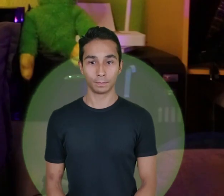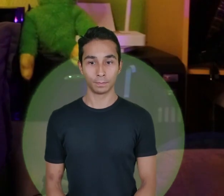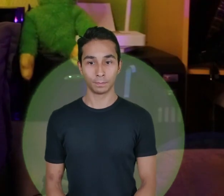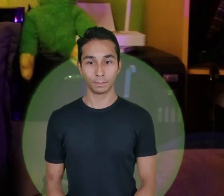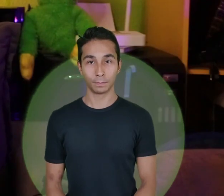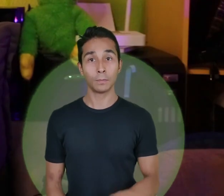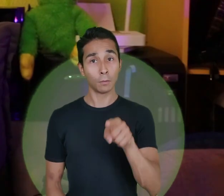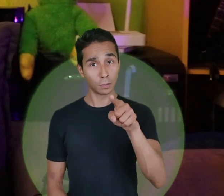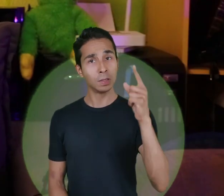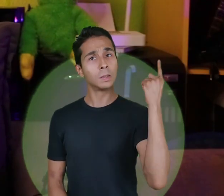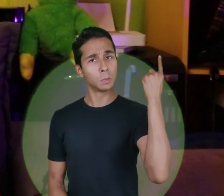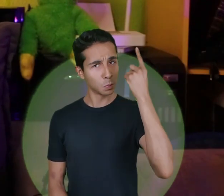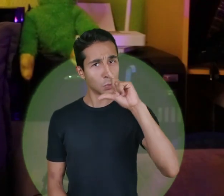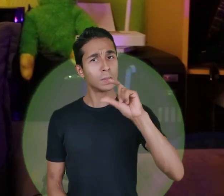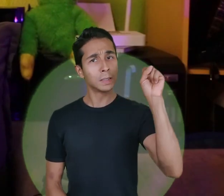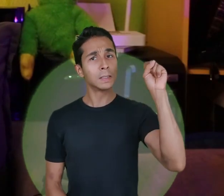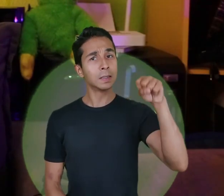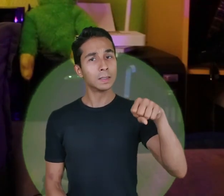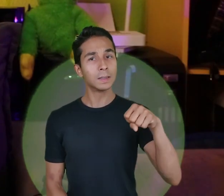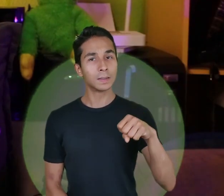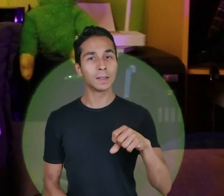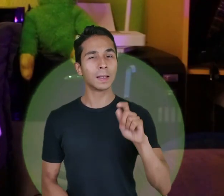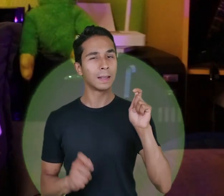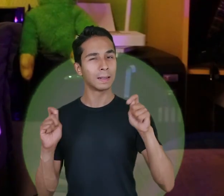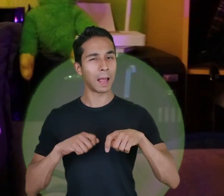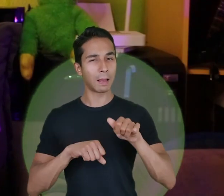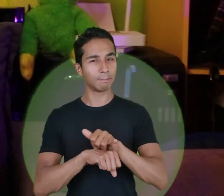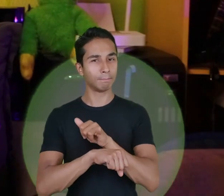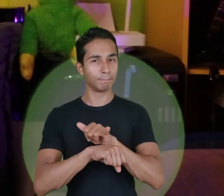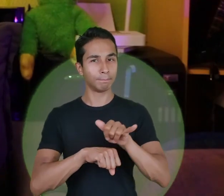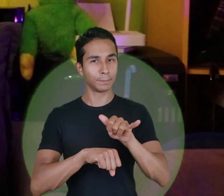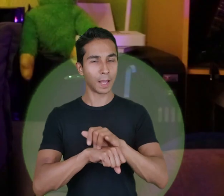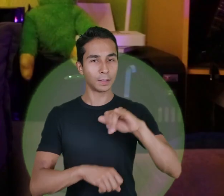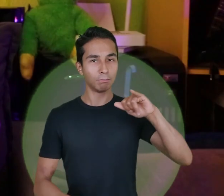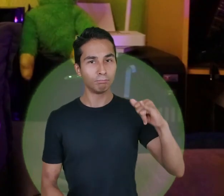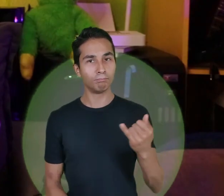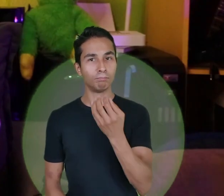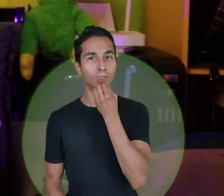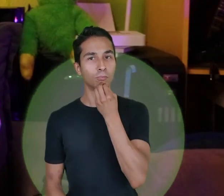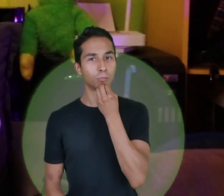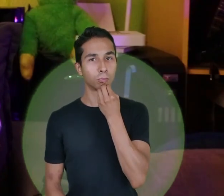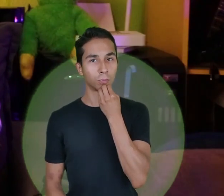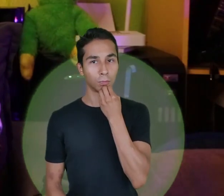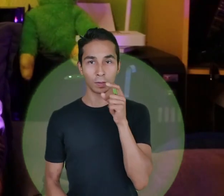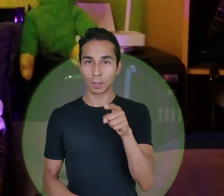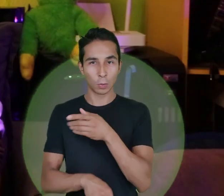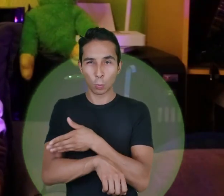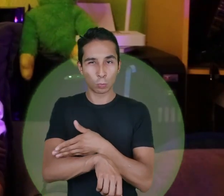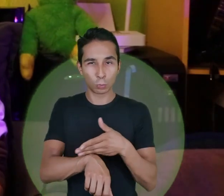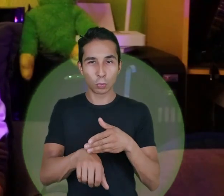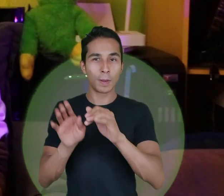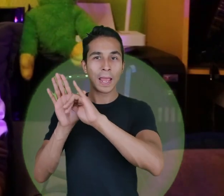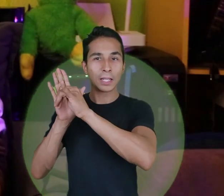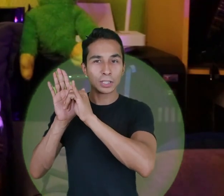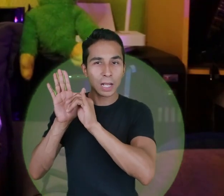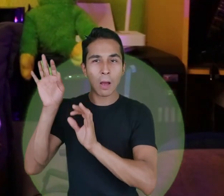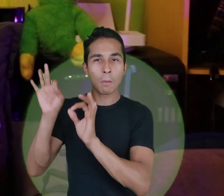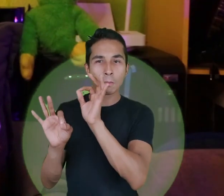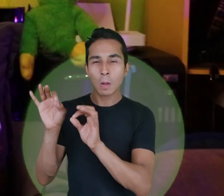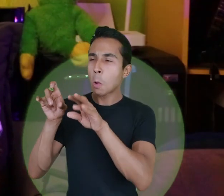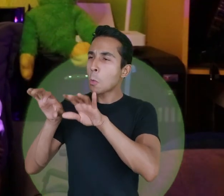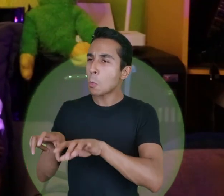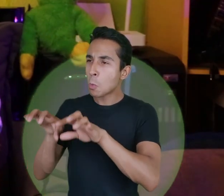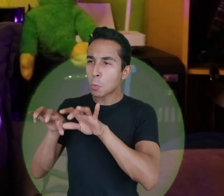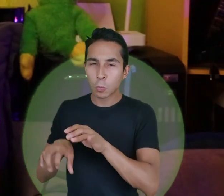isso é para você, sabe? Tipo, você pode encontrar formas, né, se você não tipo, tem toda essa prática de escrita, de pensar